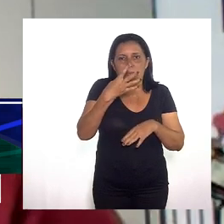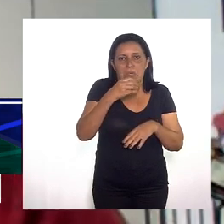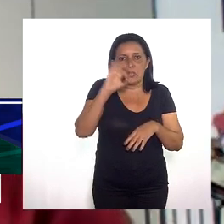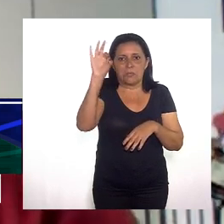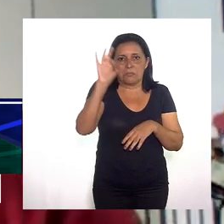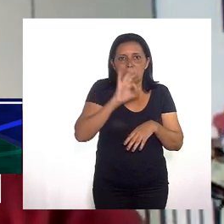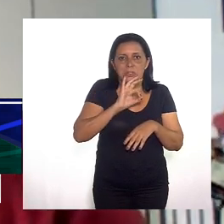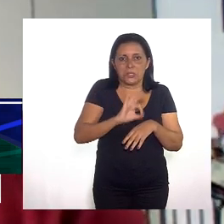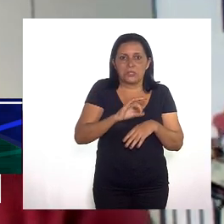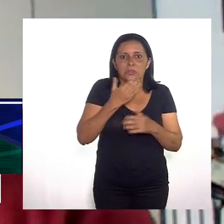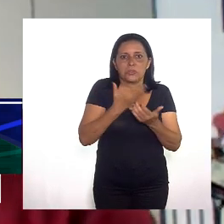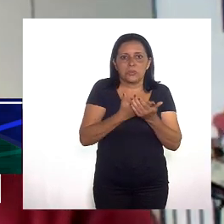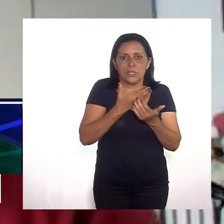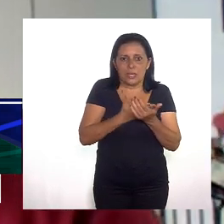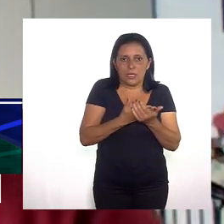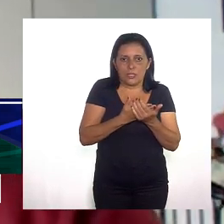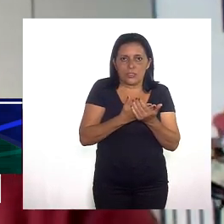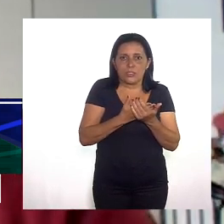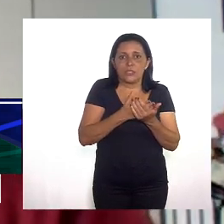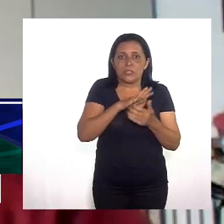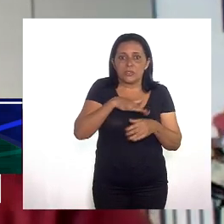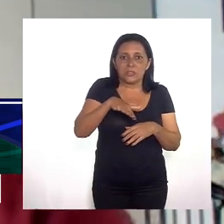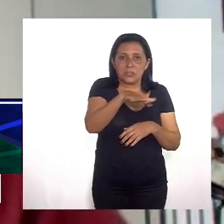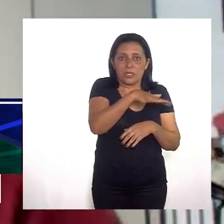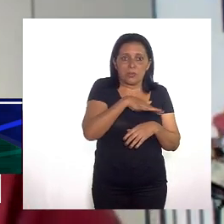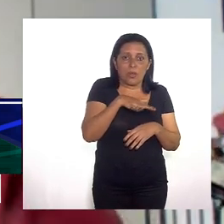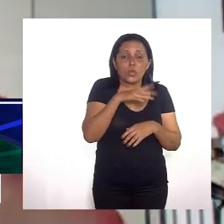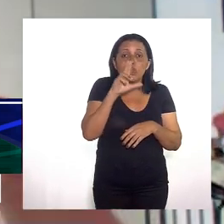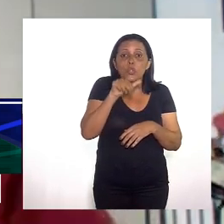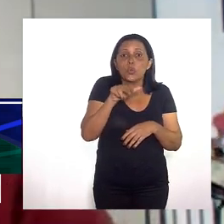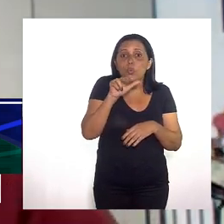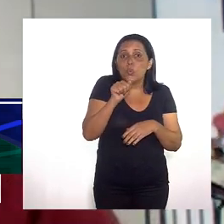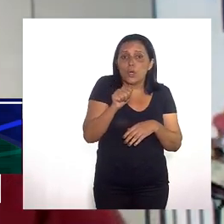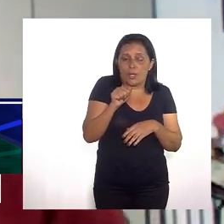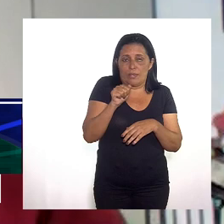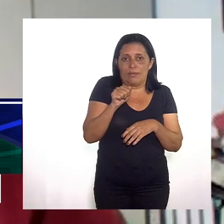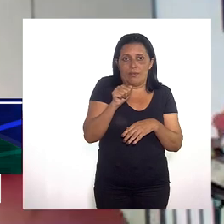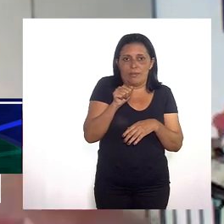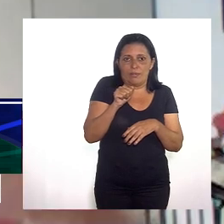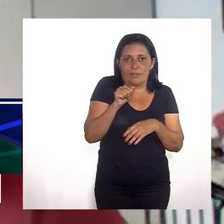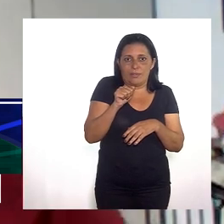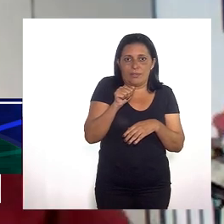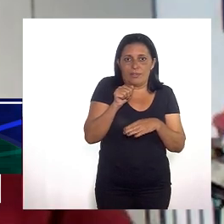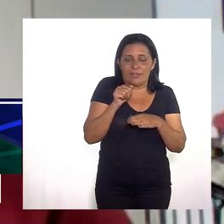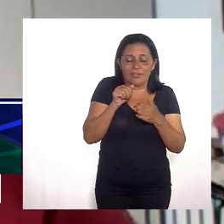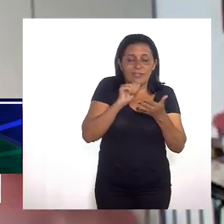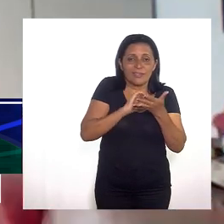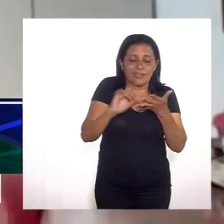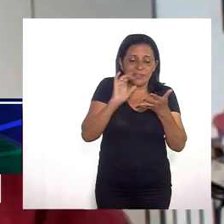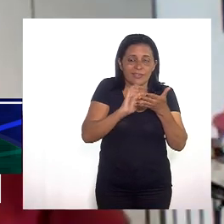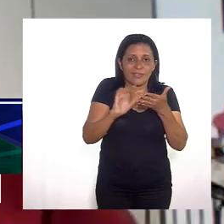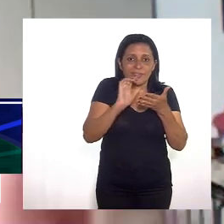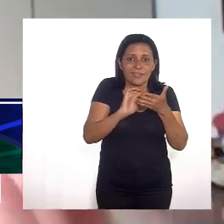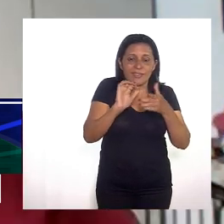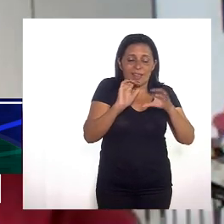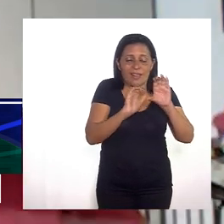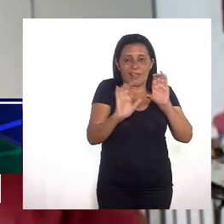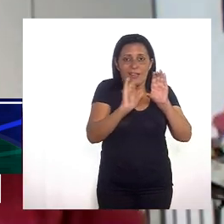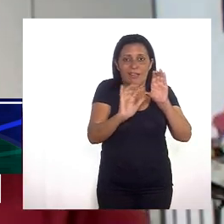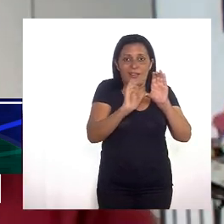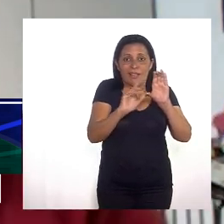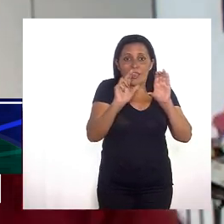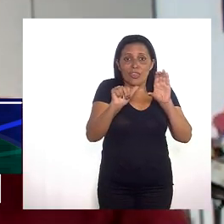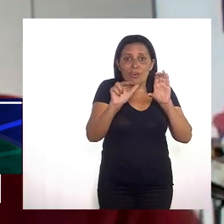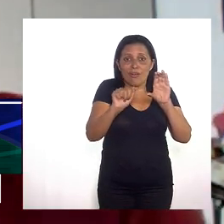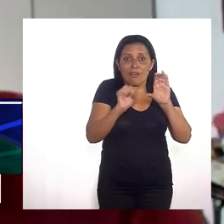dos estudantes da rede estadual nunca sequer acessaram o aplicativo desenvolvido pela Secretaria de